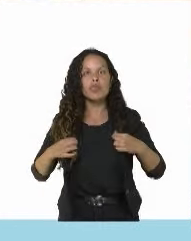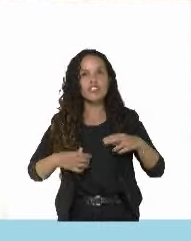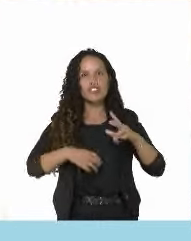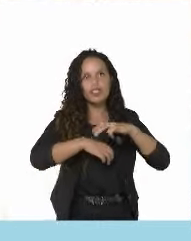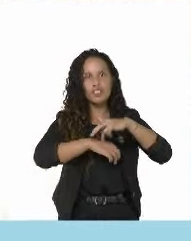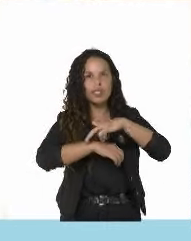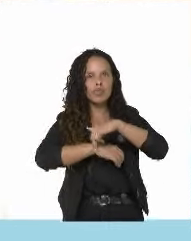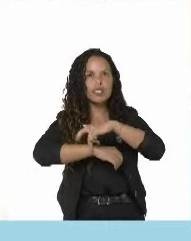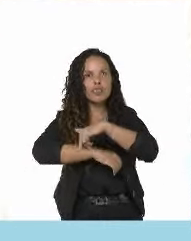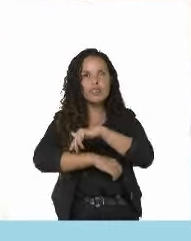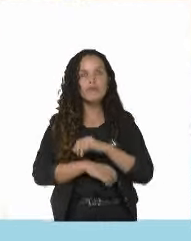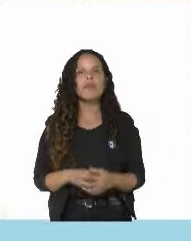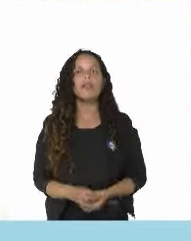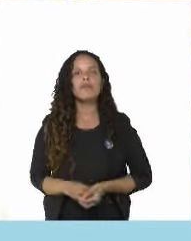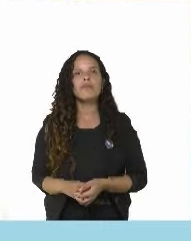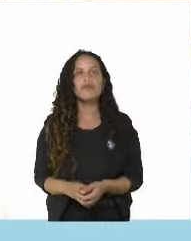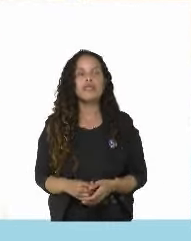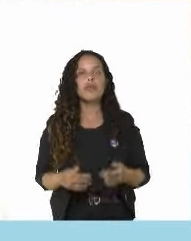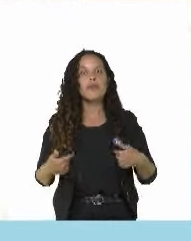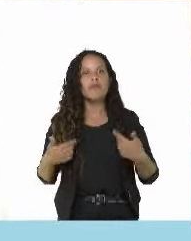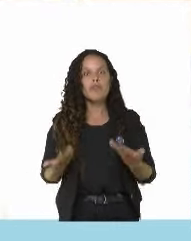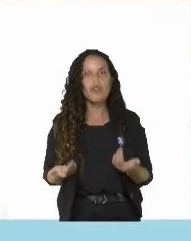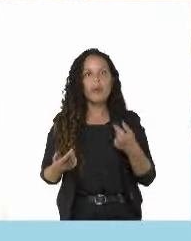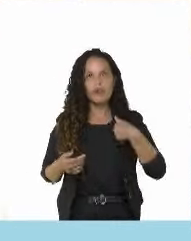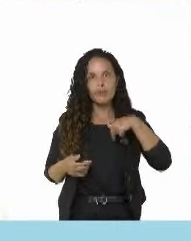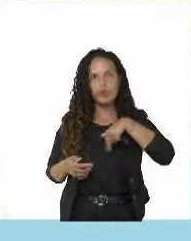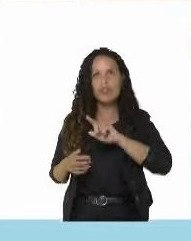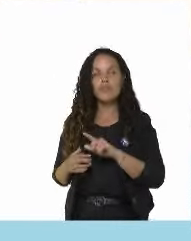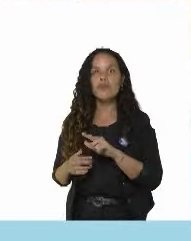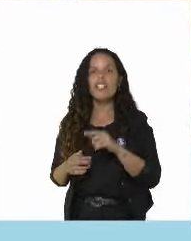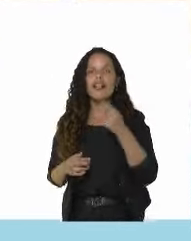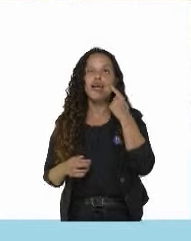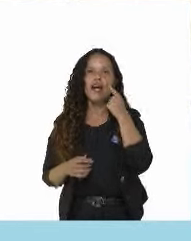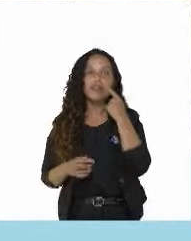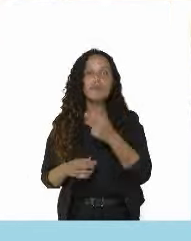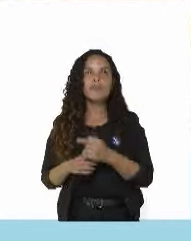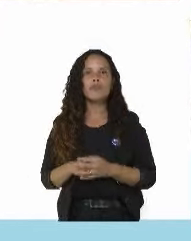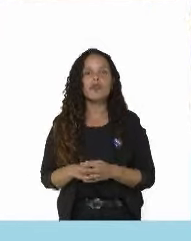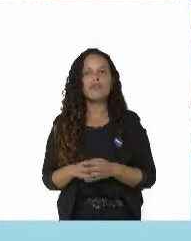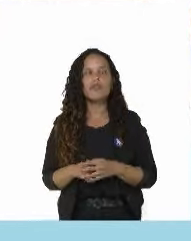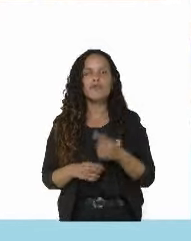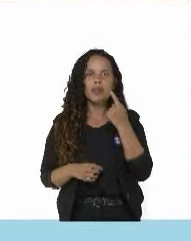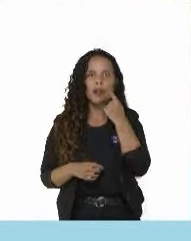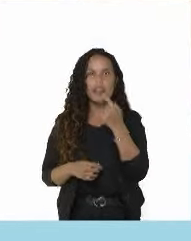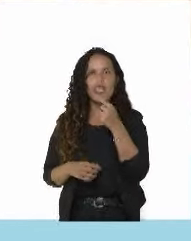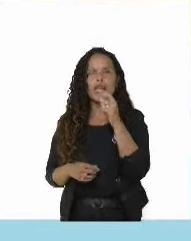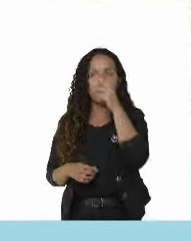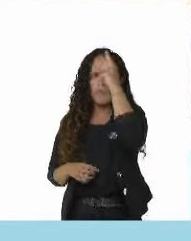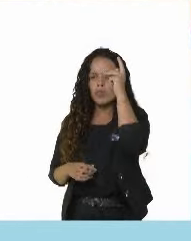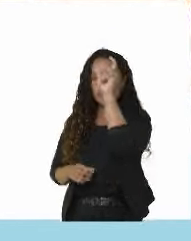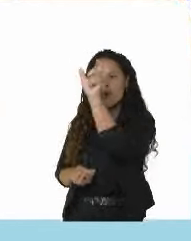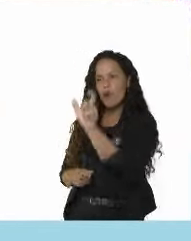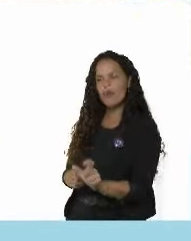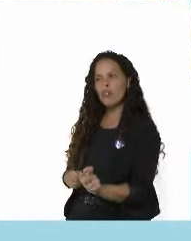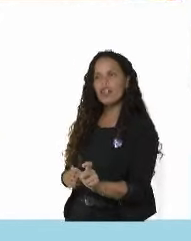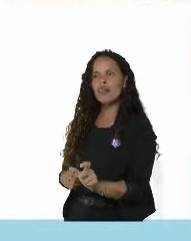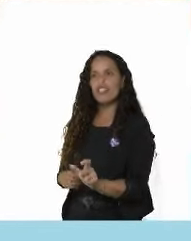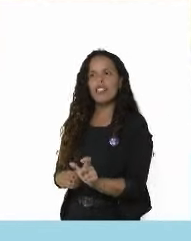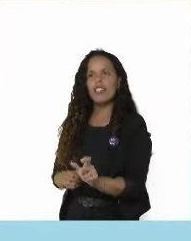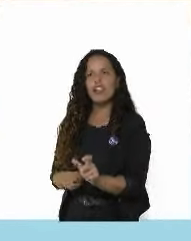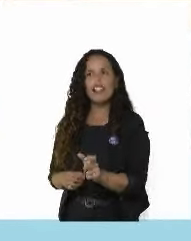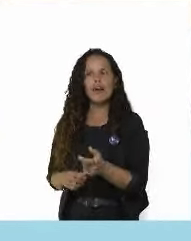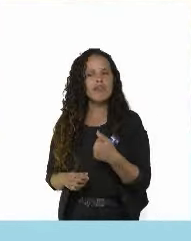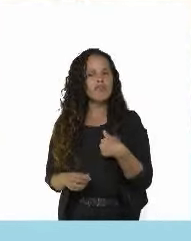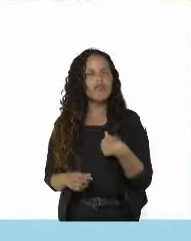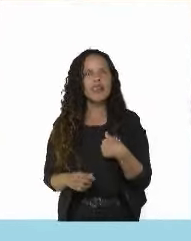isso? Está rolando? E aí eu fui lá no perfil e eu vi essas modelos usando... o contexto era